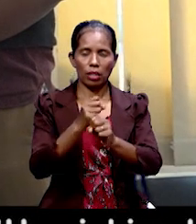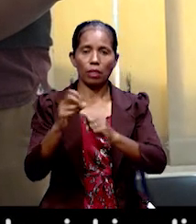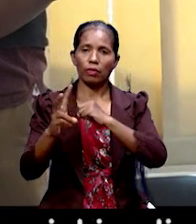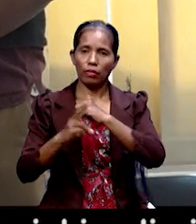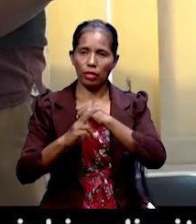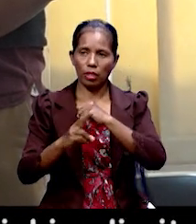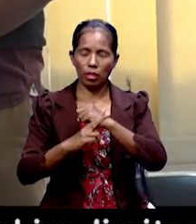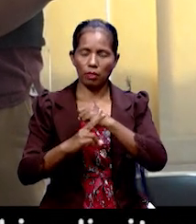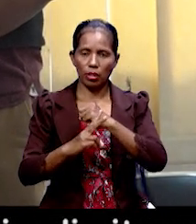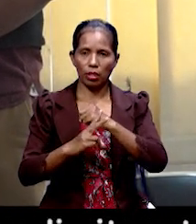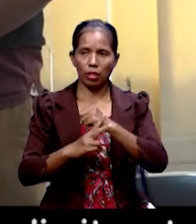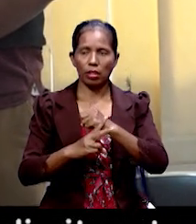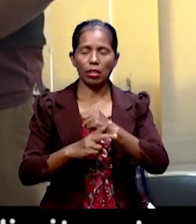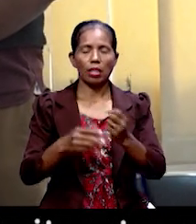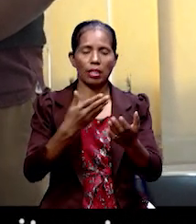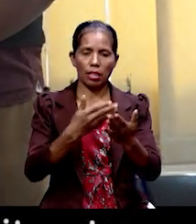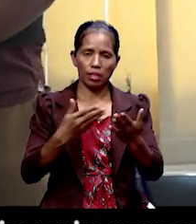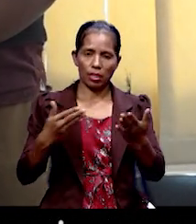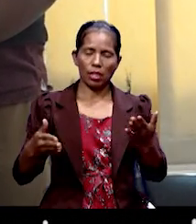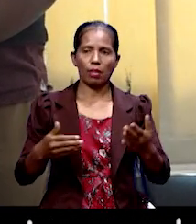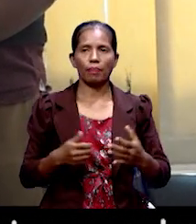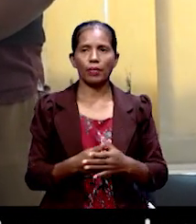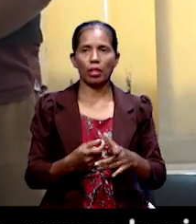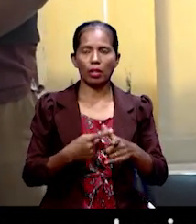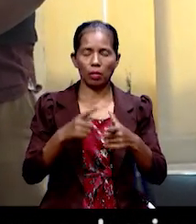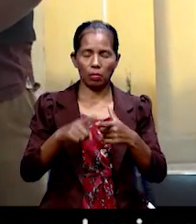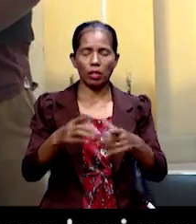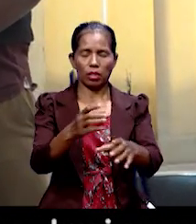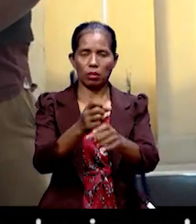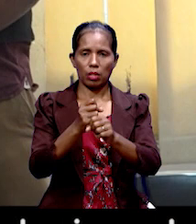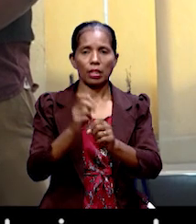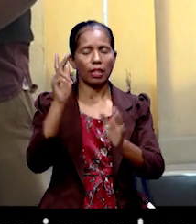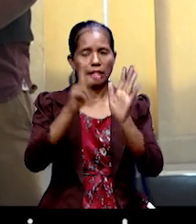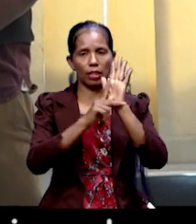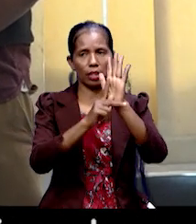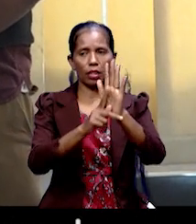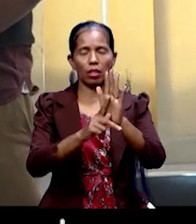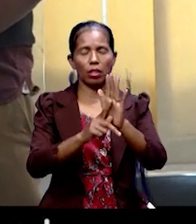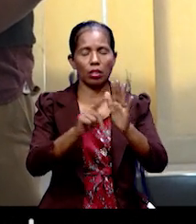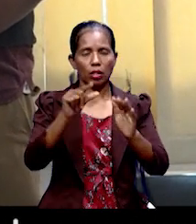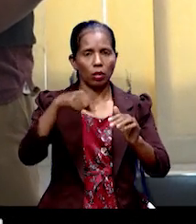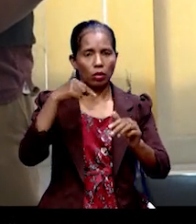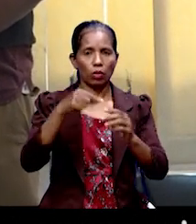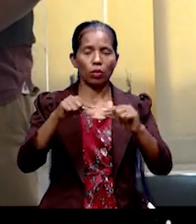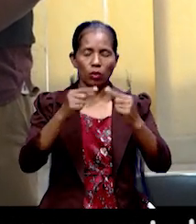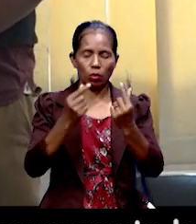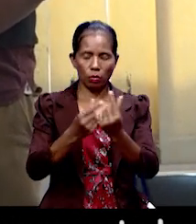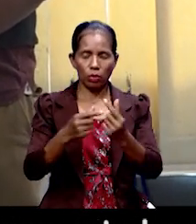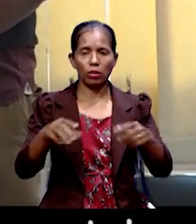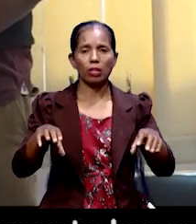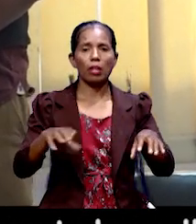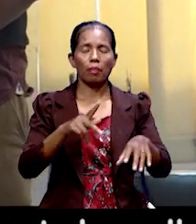ninia sasan hafoi de simutikation ne ekipa pisik korrena